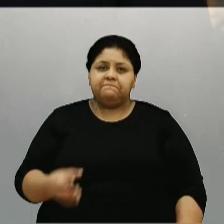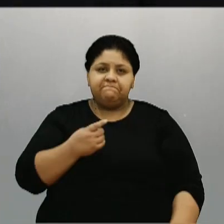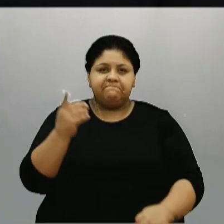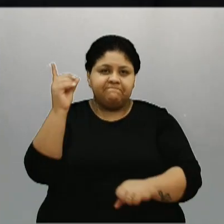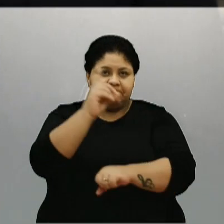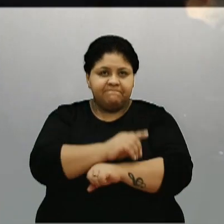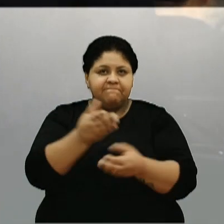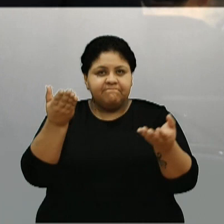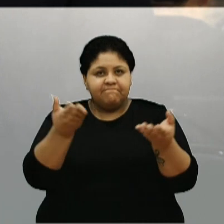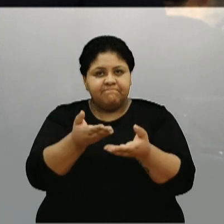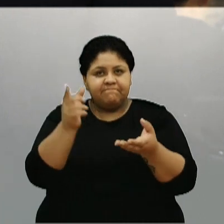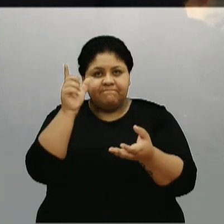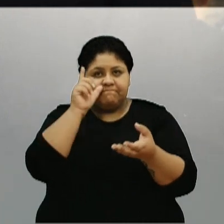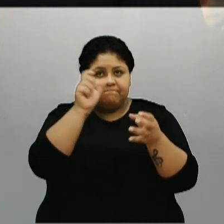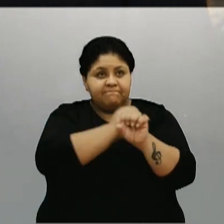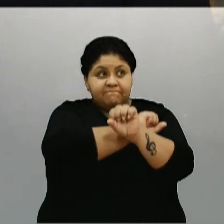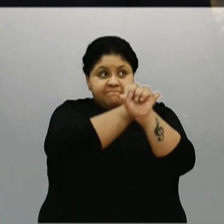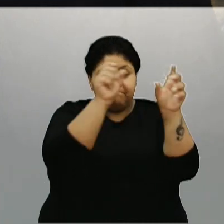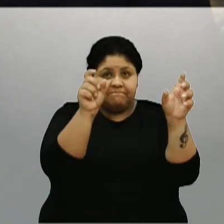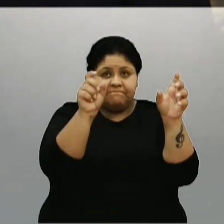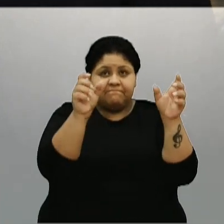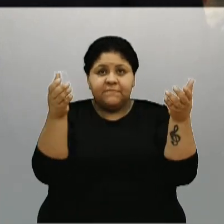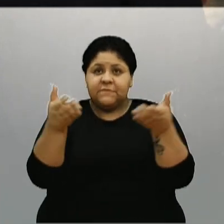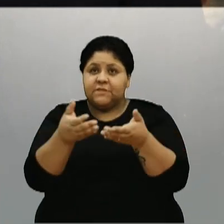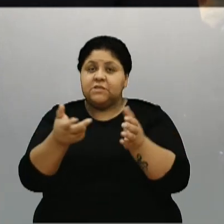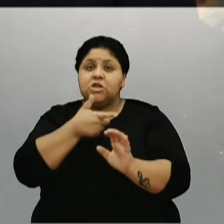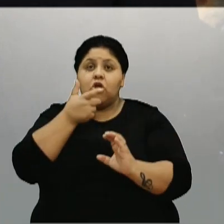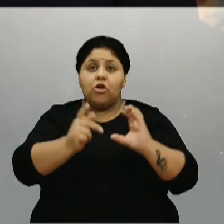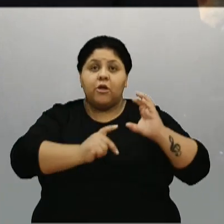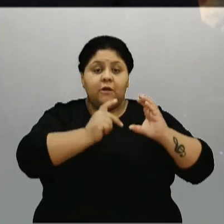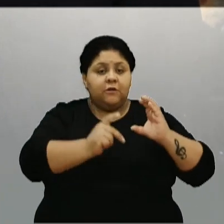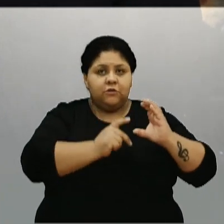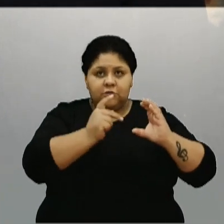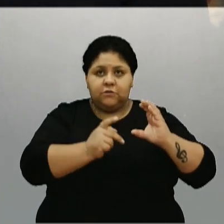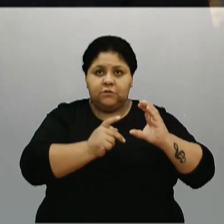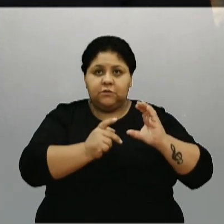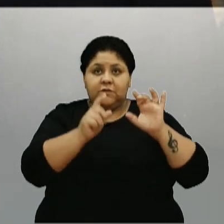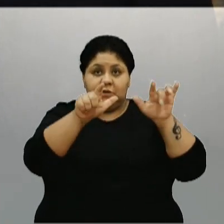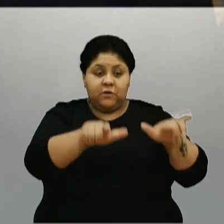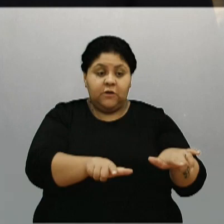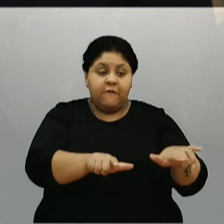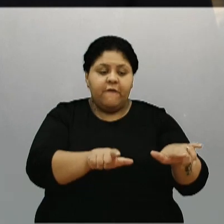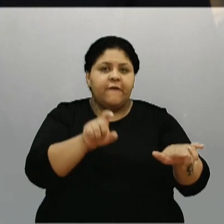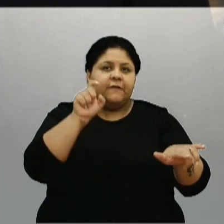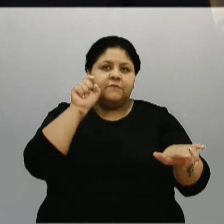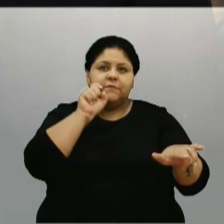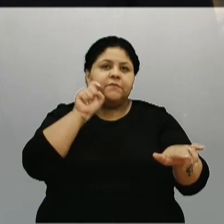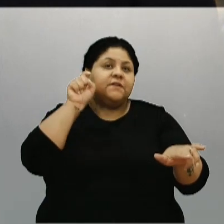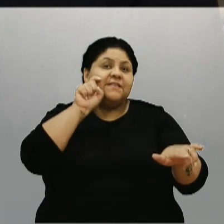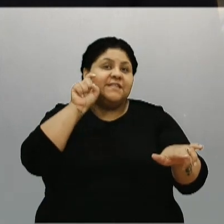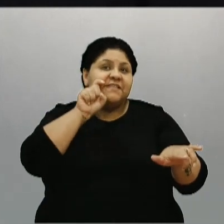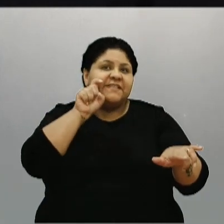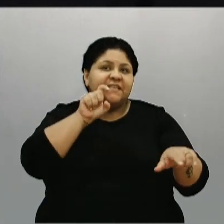Bom dia, você que nos acompanha na manhã desta sexta-feira. Eu falo da Câmara de Vereadores, direto da Sala de Comissões de NPTF,